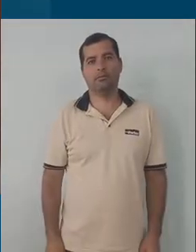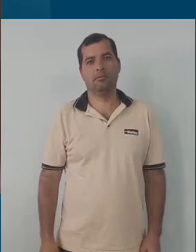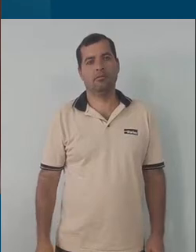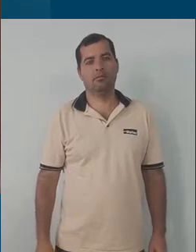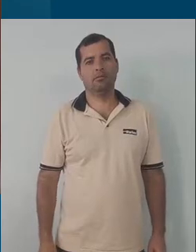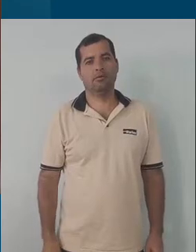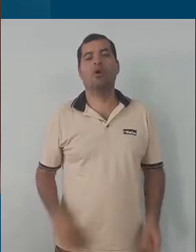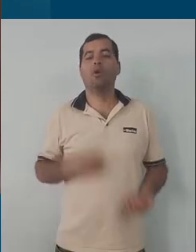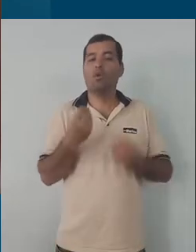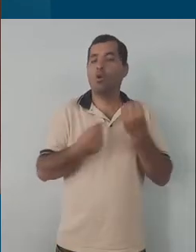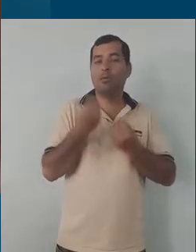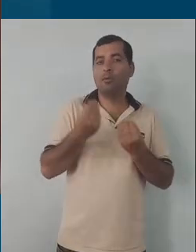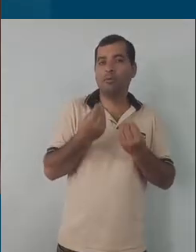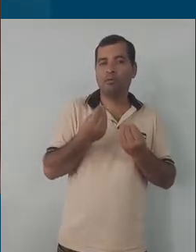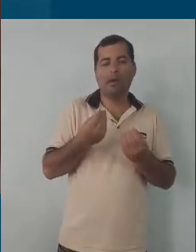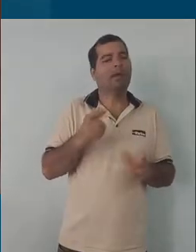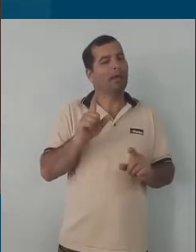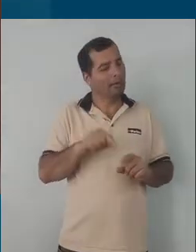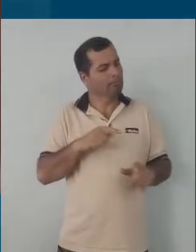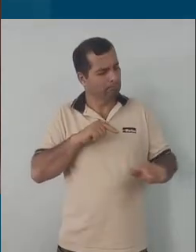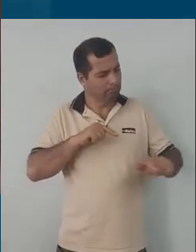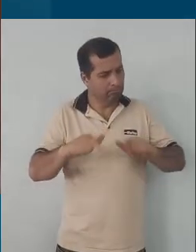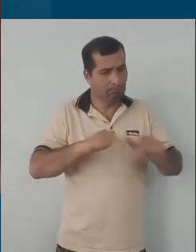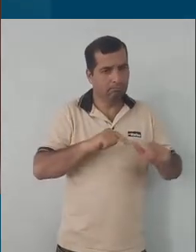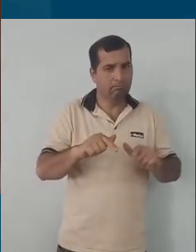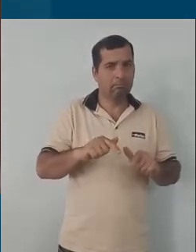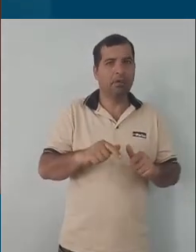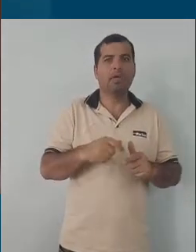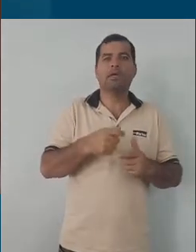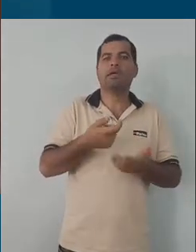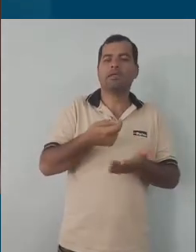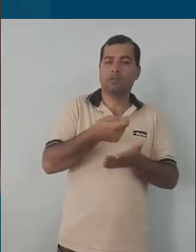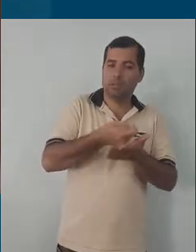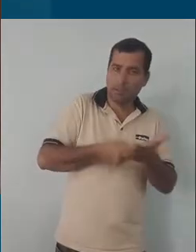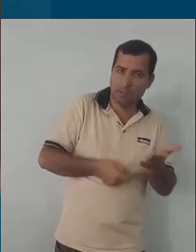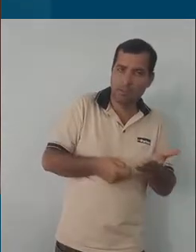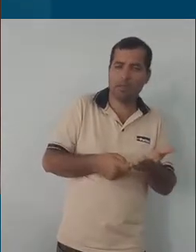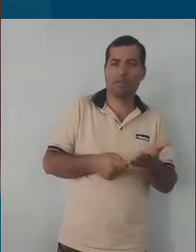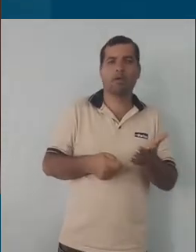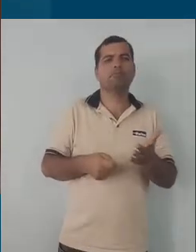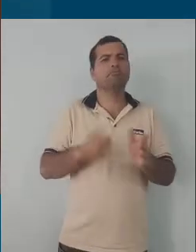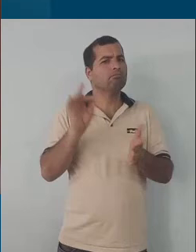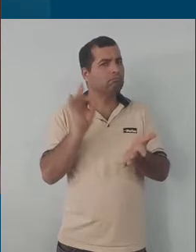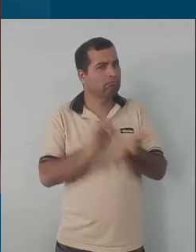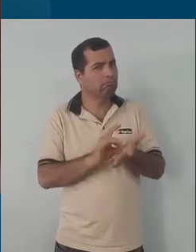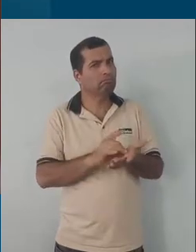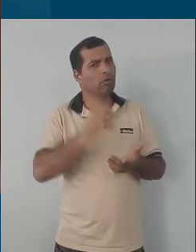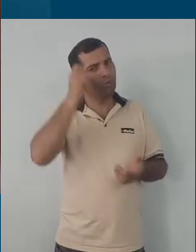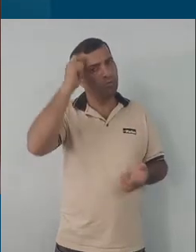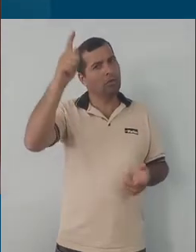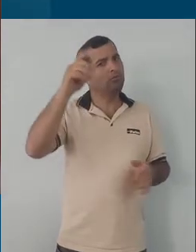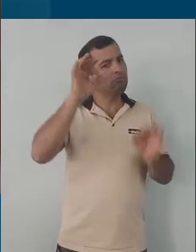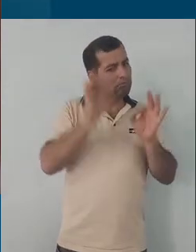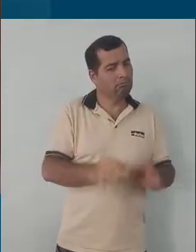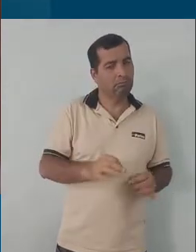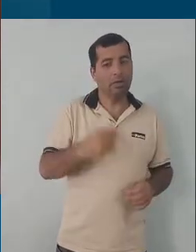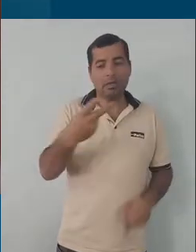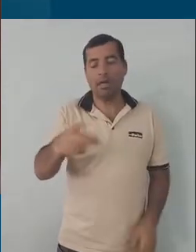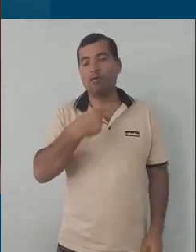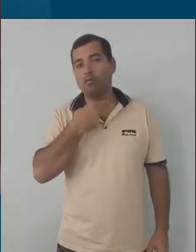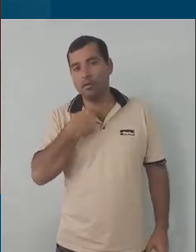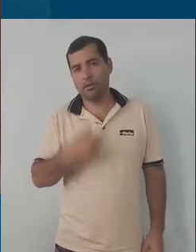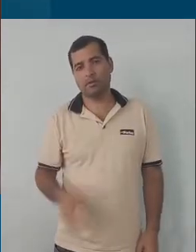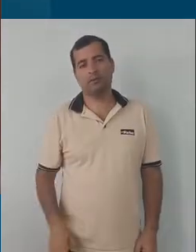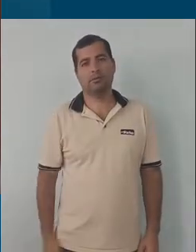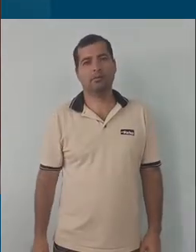Trabalhando com a escrita como um instrumento cultural autêntico, ou seja, eles estão escrevendo o seu desejo de expressão. E